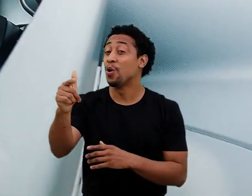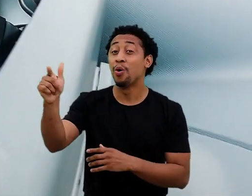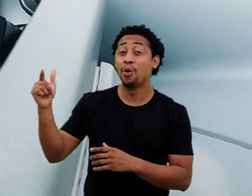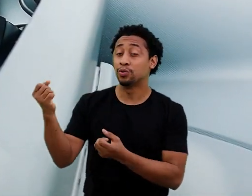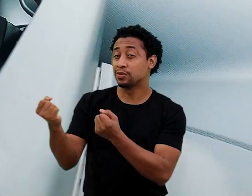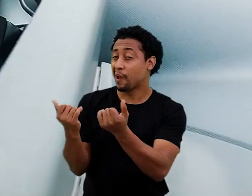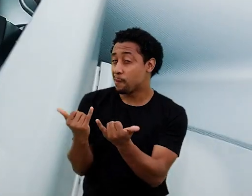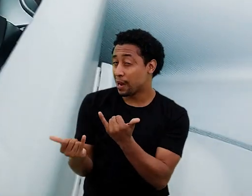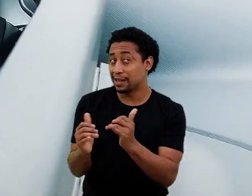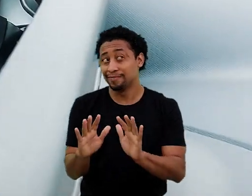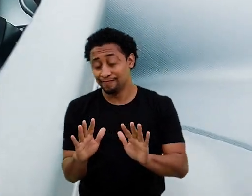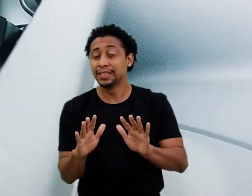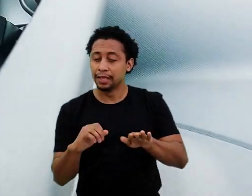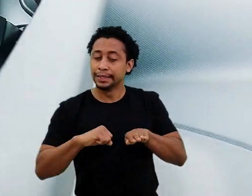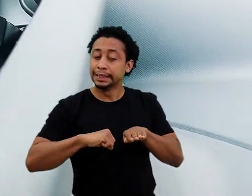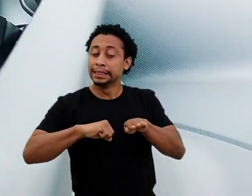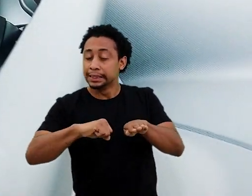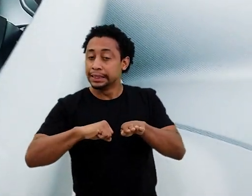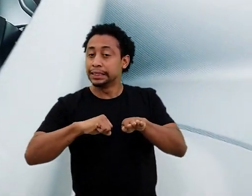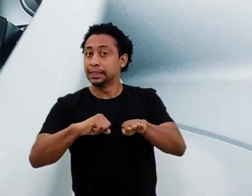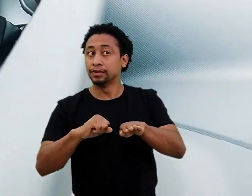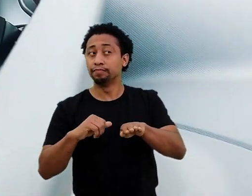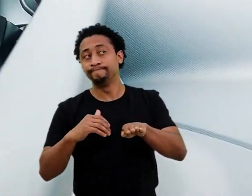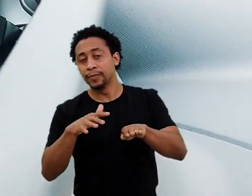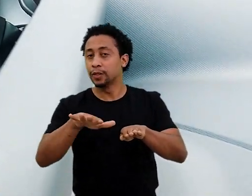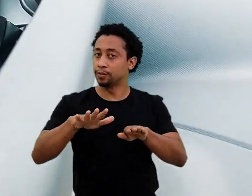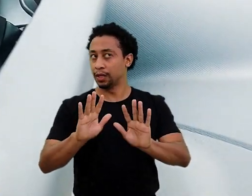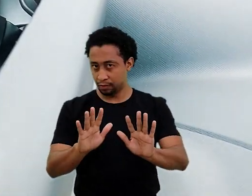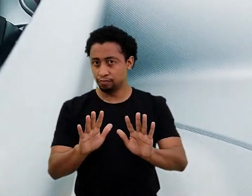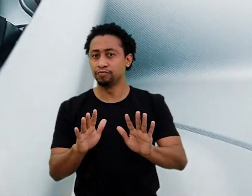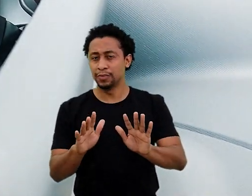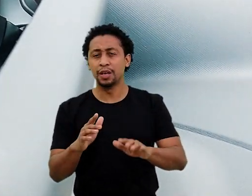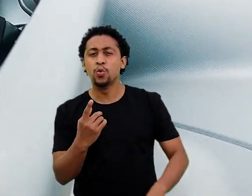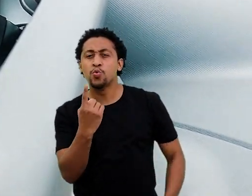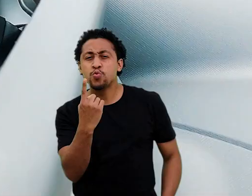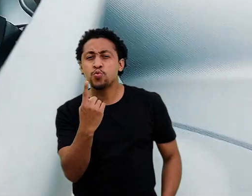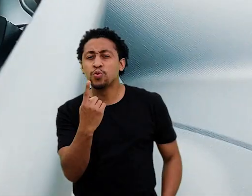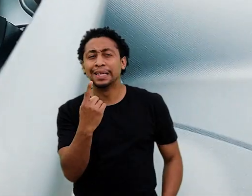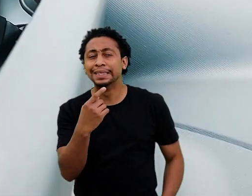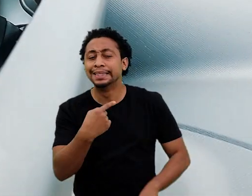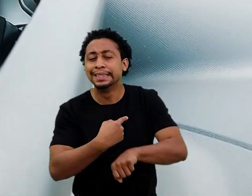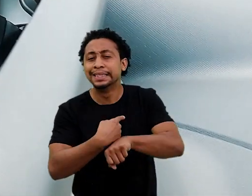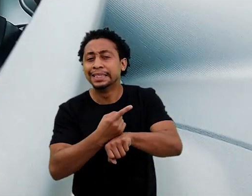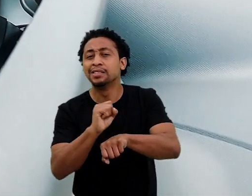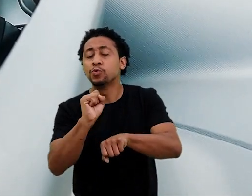mais próximas, vamos dizer. Até porque esse carro se enquadra numa situação muito específica, né? Mas ele vai ser aí mais ou menos meio segundo mais rápido do